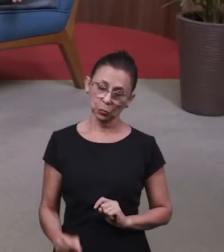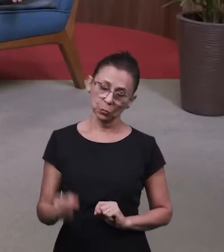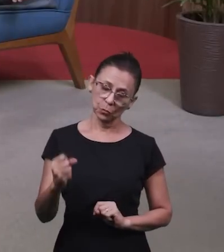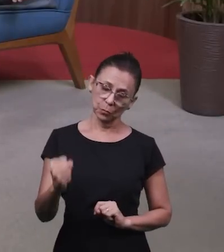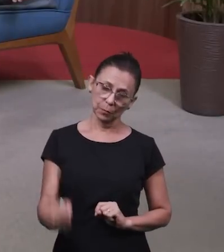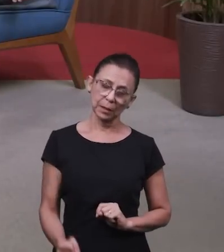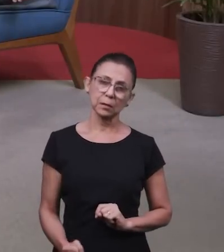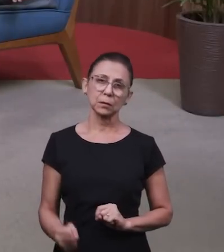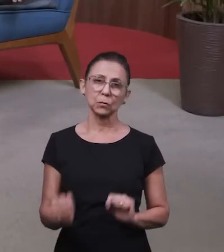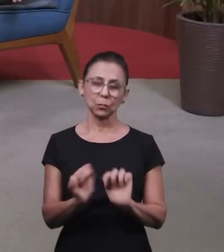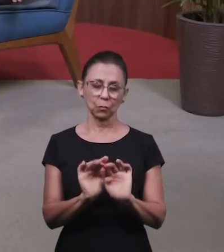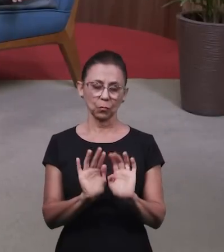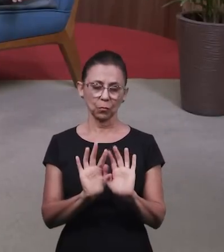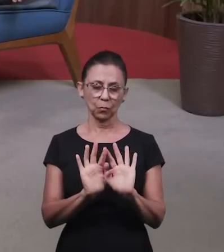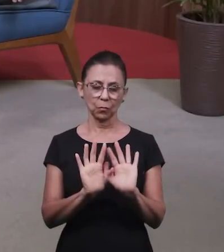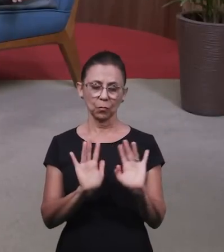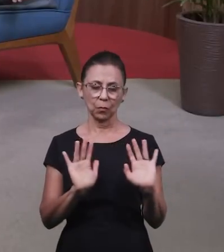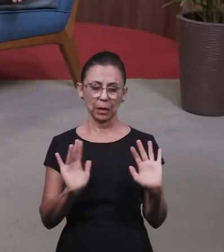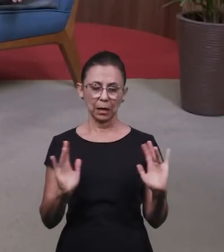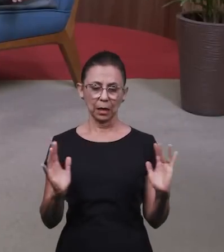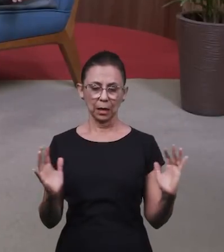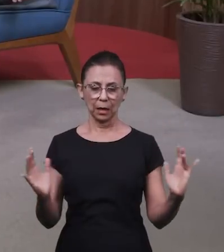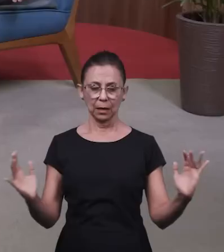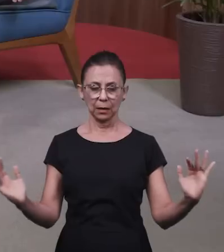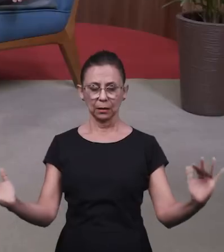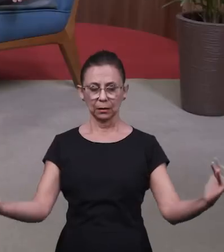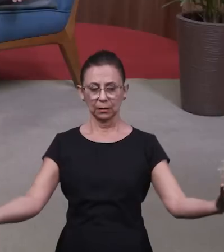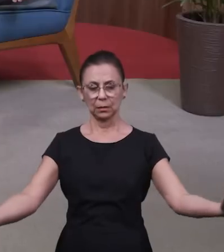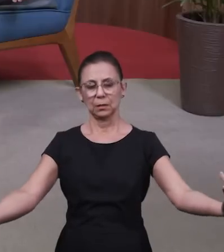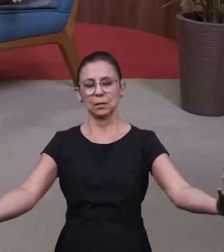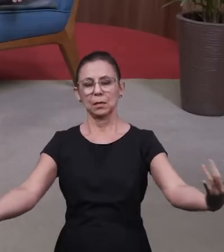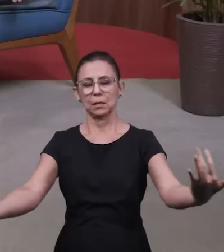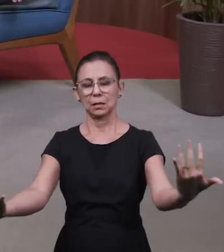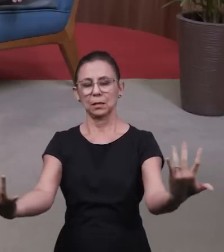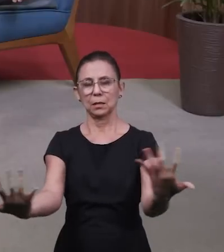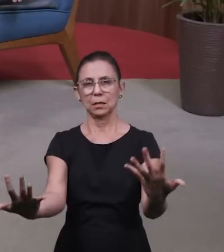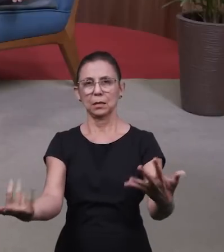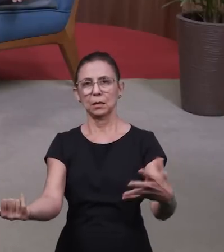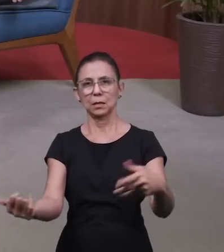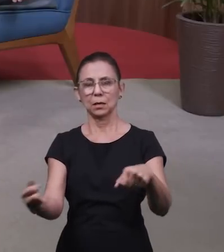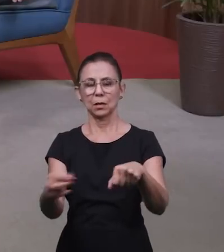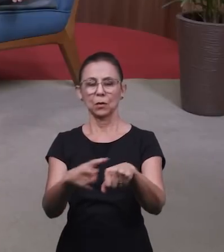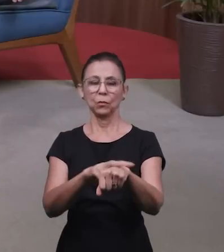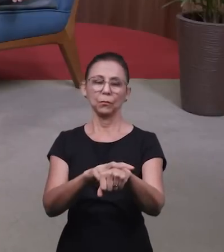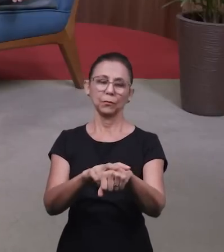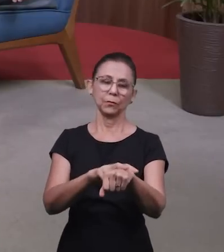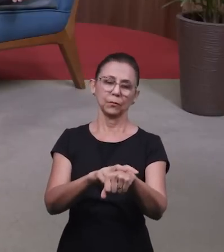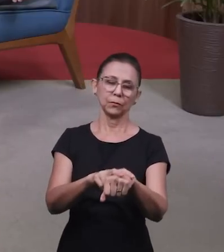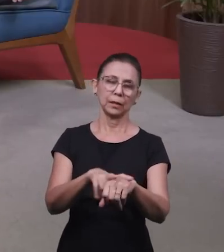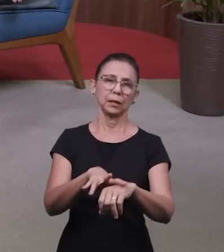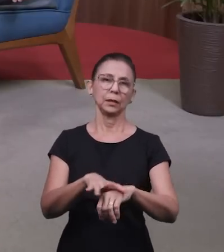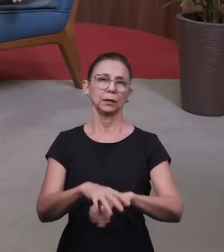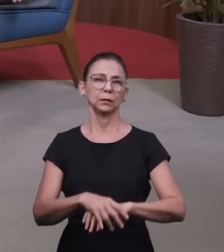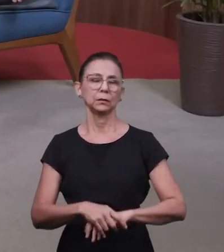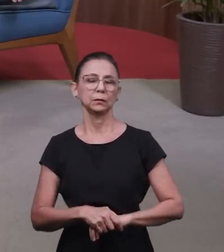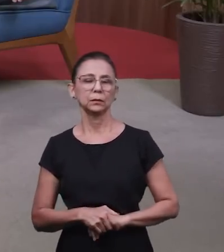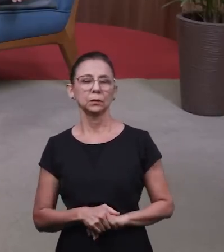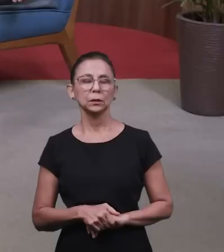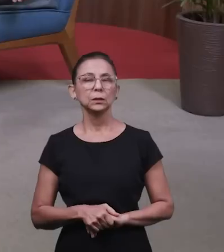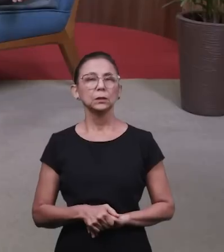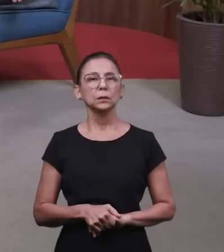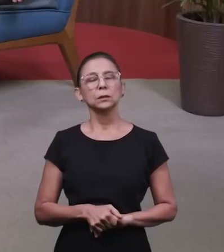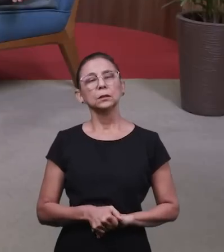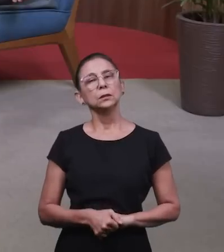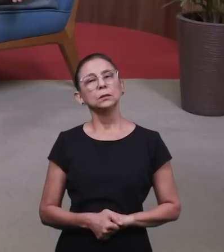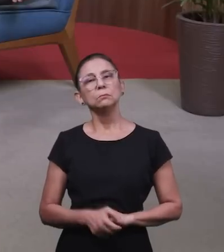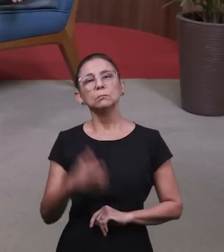aprisco, ou seja, o cercado, o curral, isso era muito presente na vida do povo hebreu, do